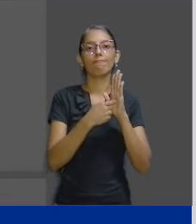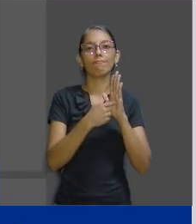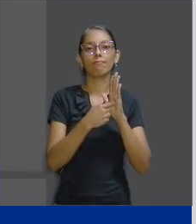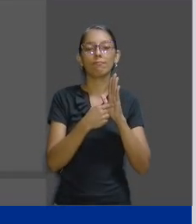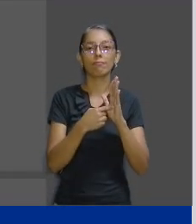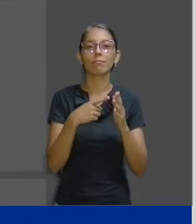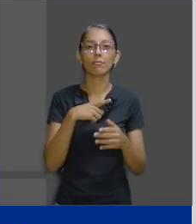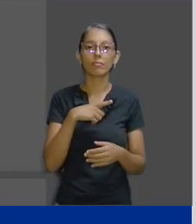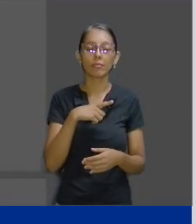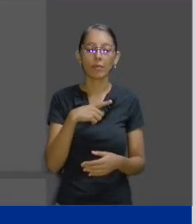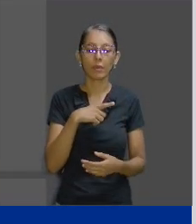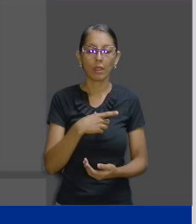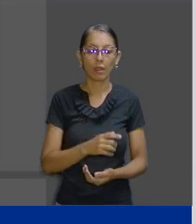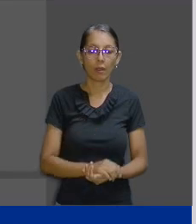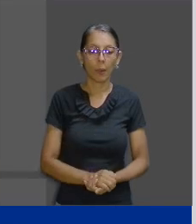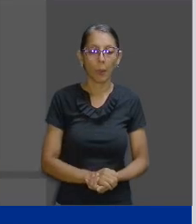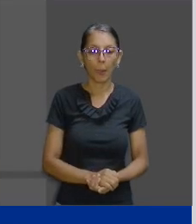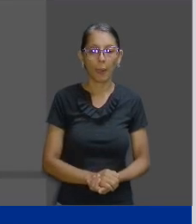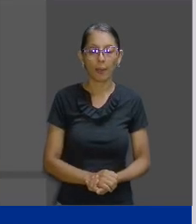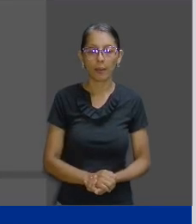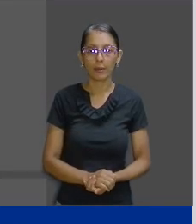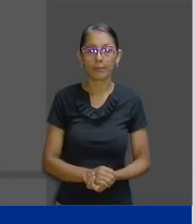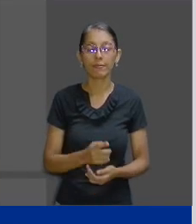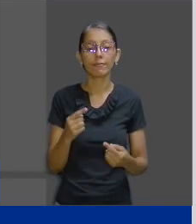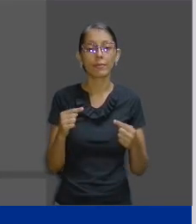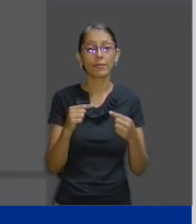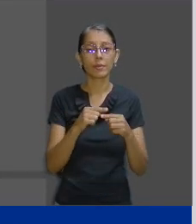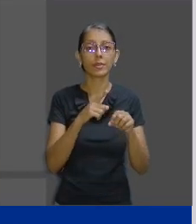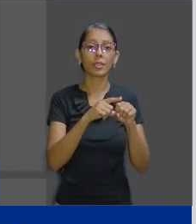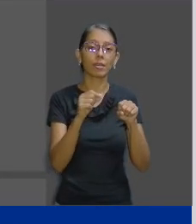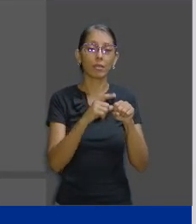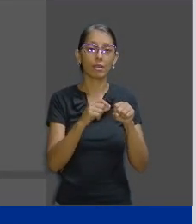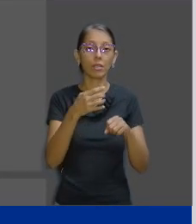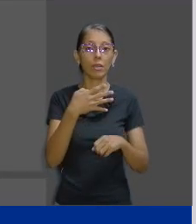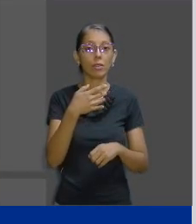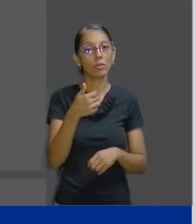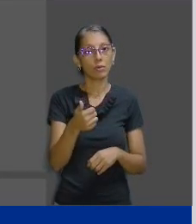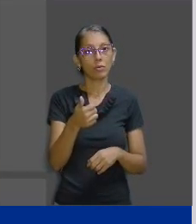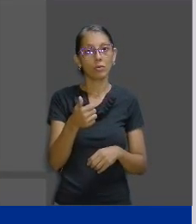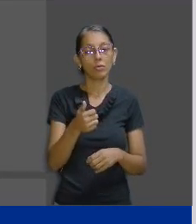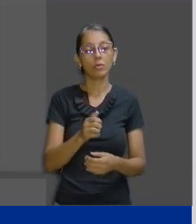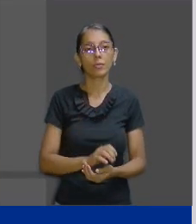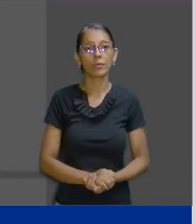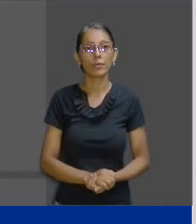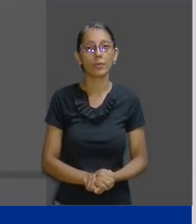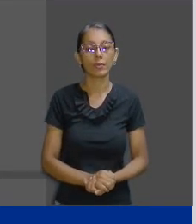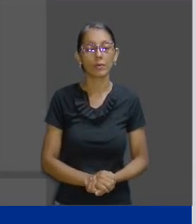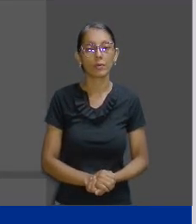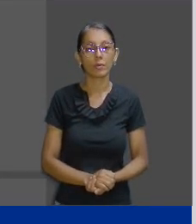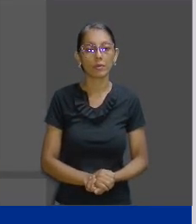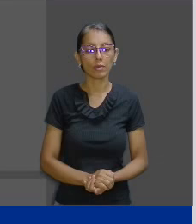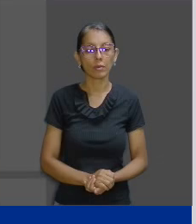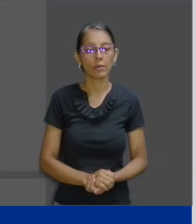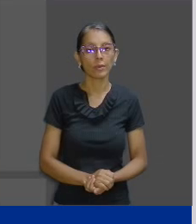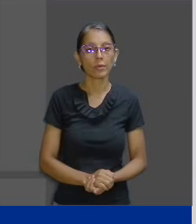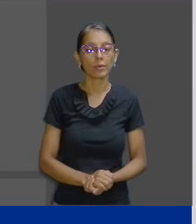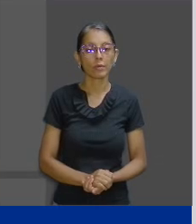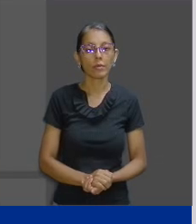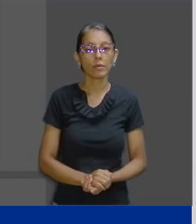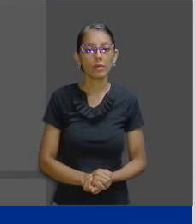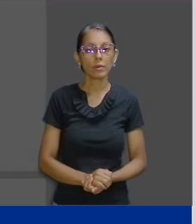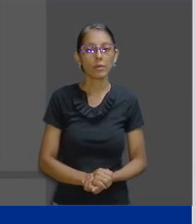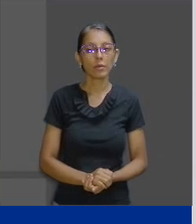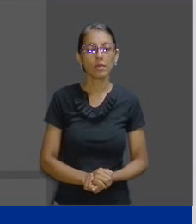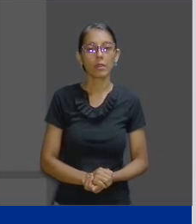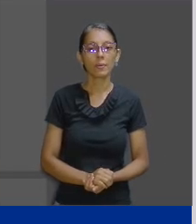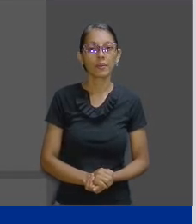suprida a exigência do artigo 41A, apesar do que provavelmente vai